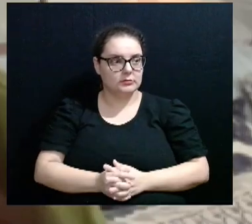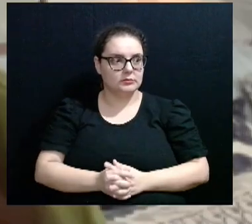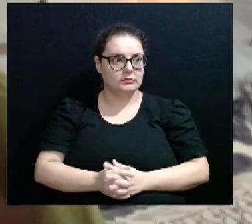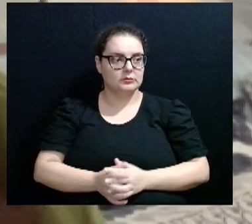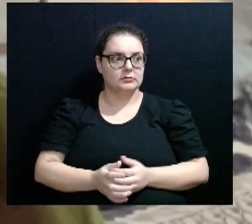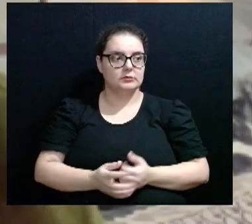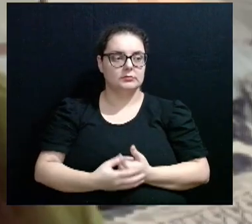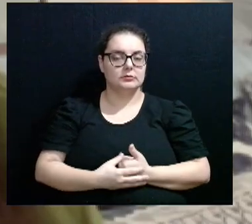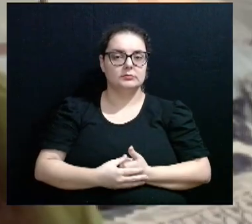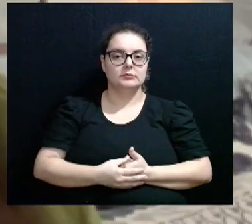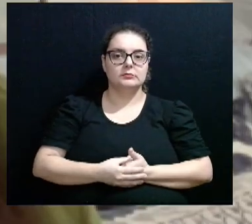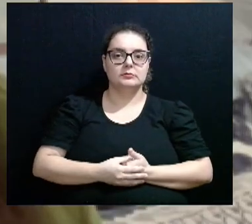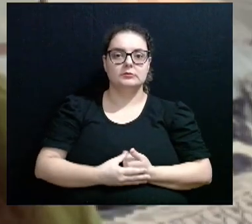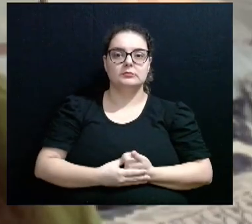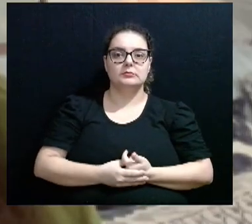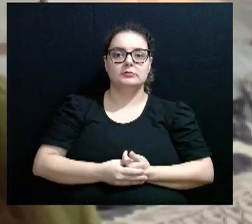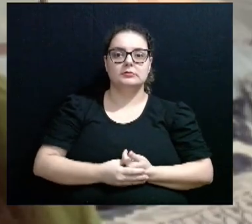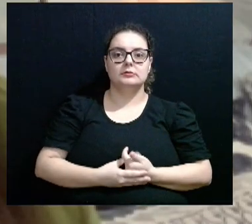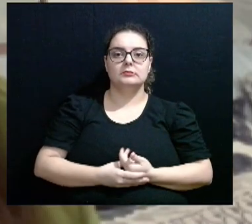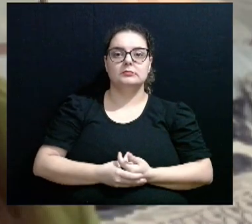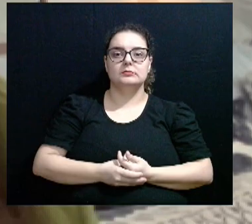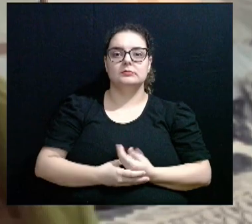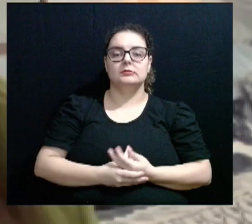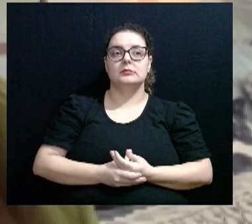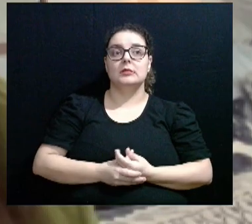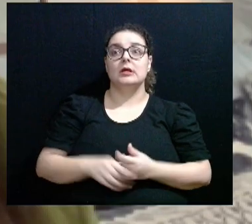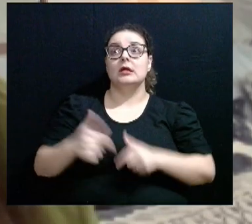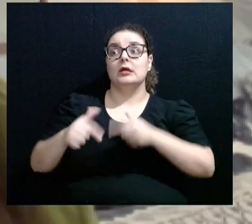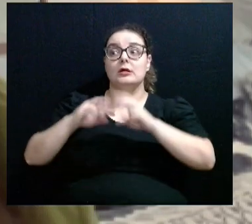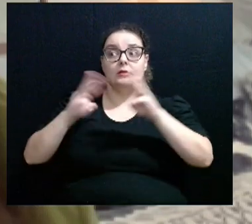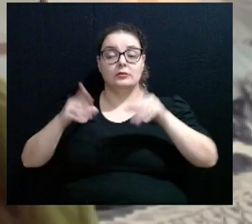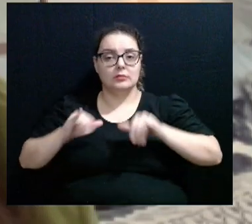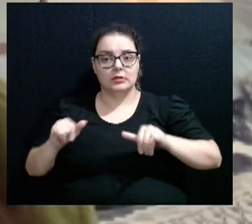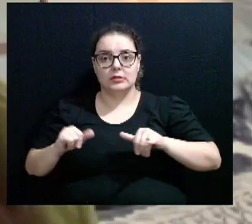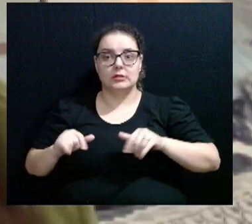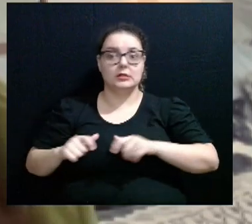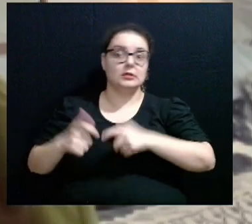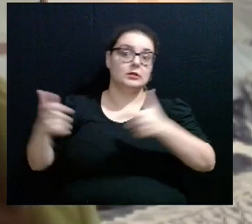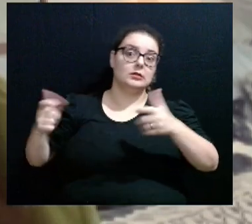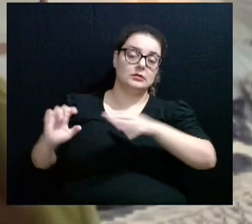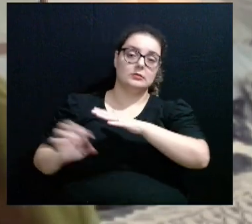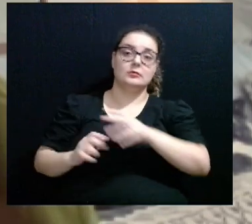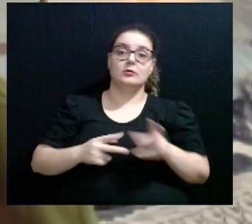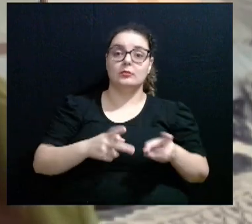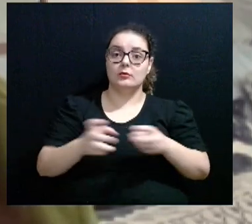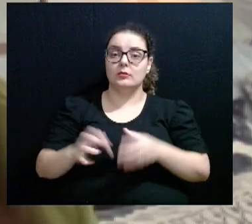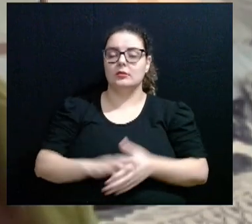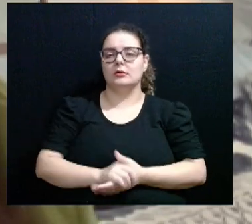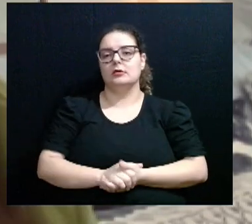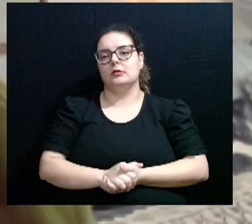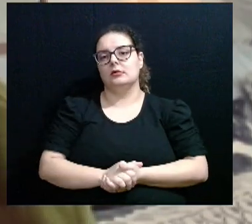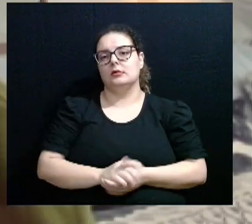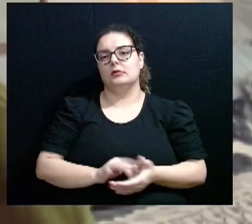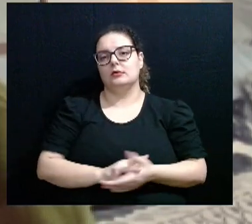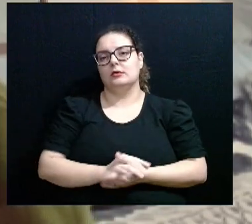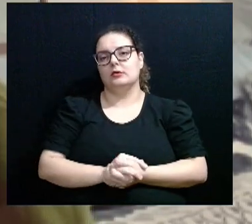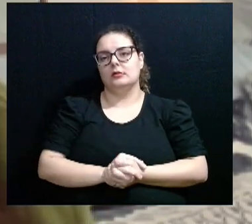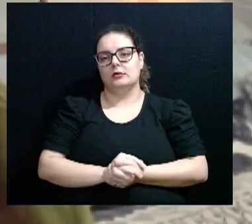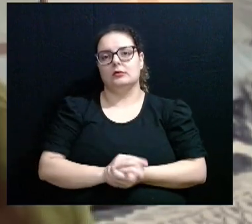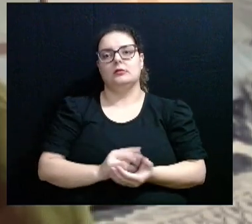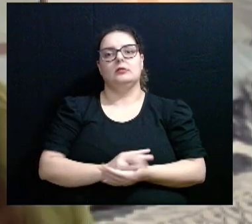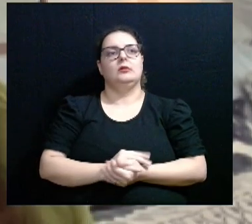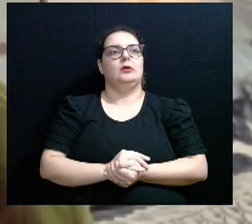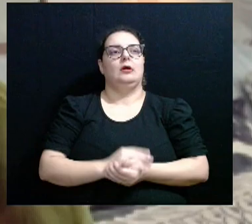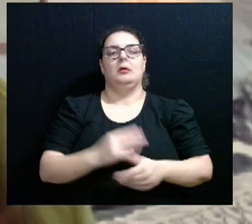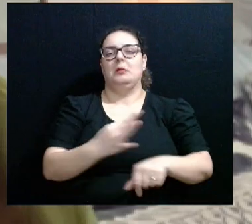Eu acho que eu trabalhei com marketing muitos anos em multinacionais, então o que eu enxerguei sempre é a sobrecarga é normalizada, o assédio,